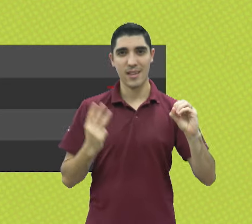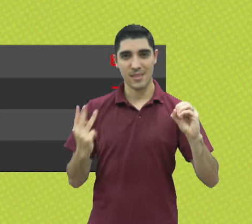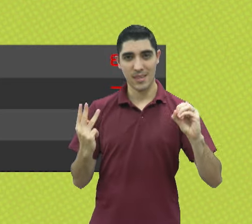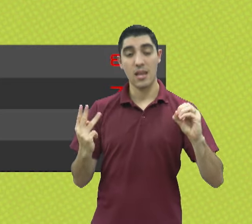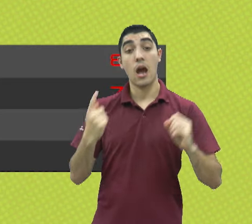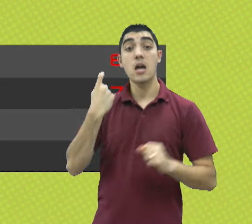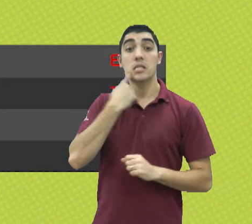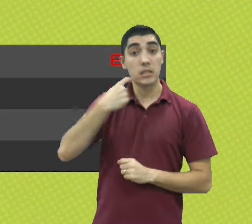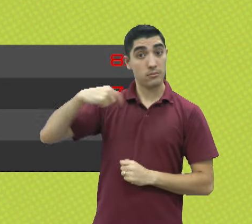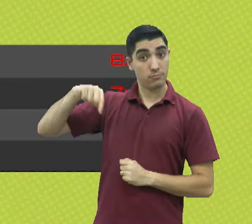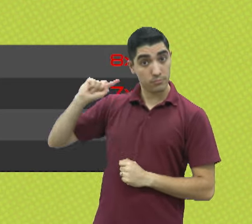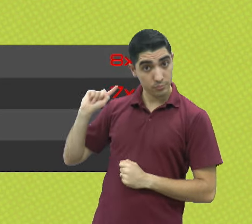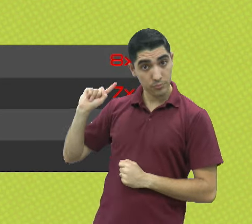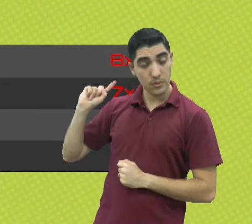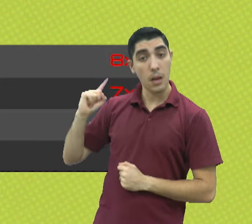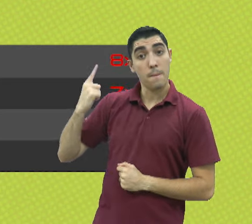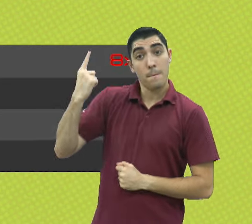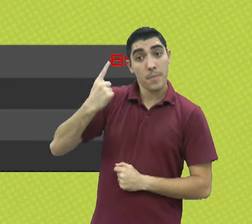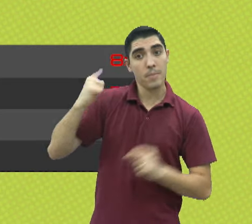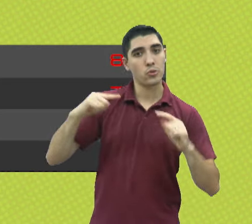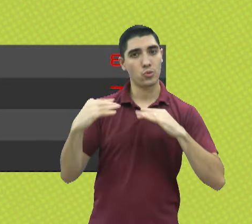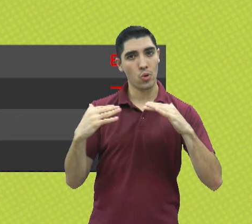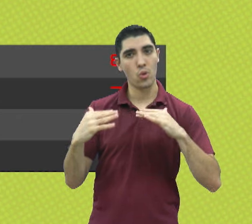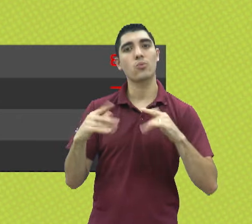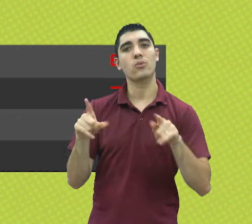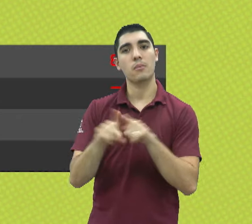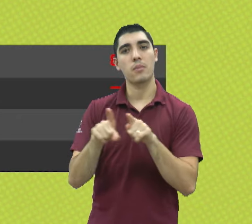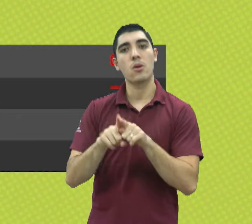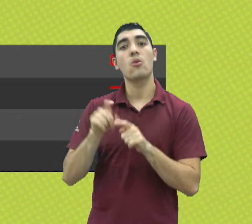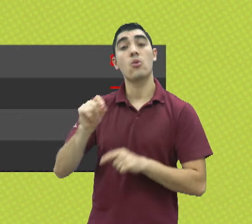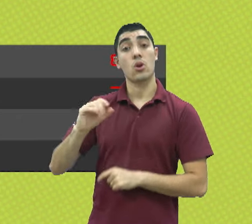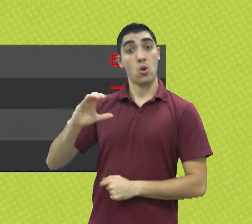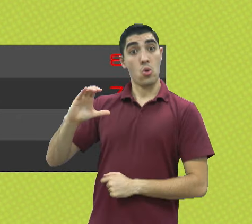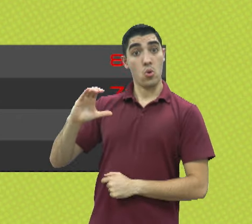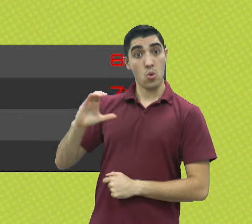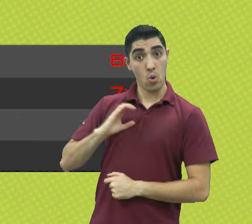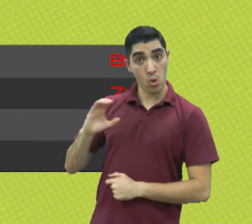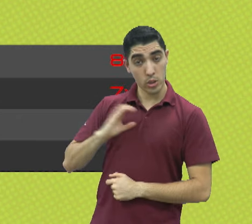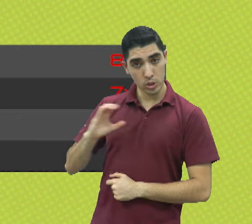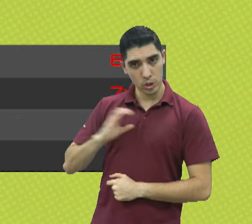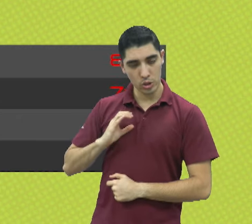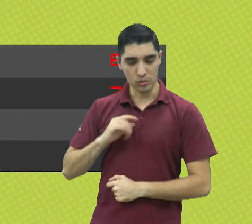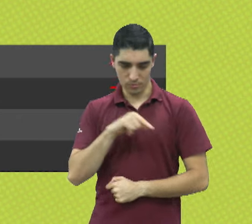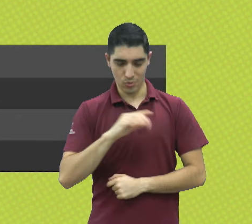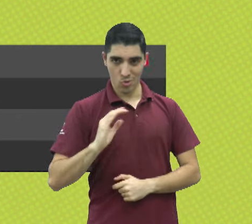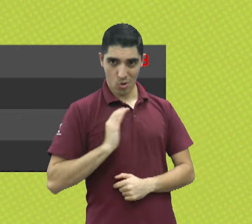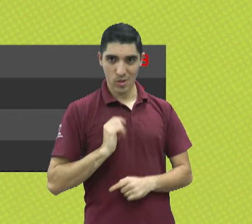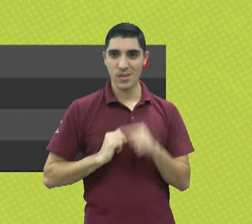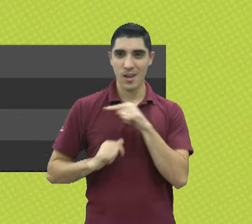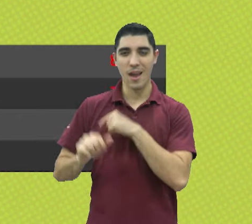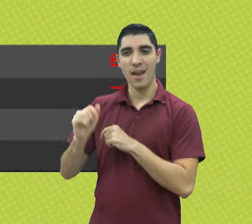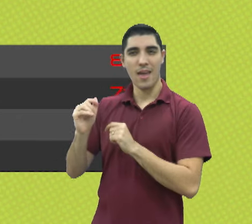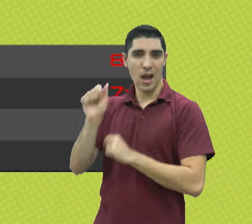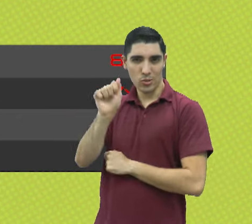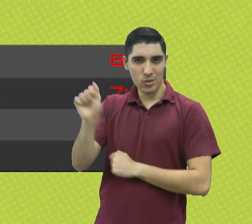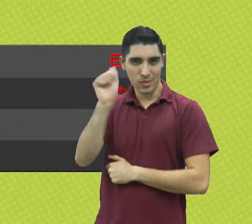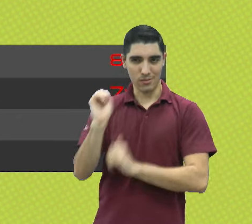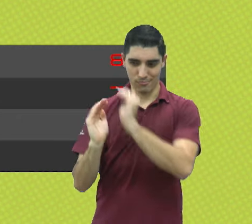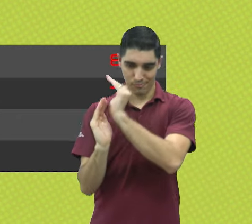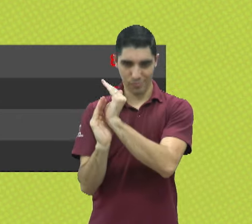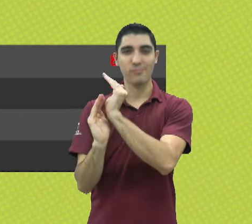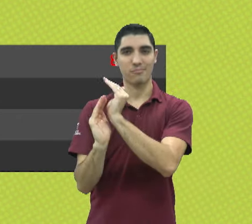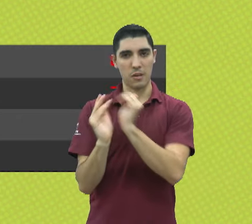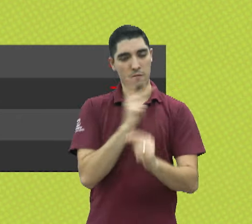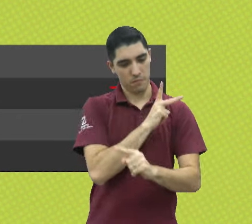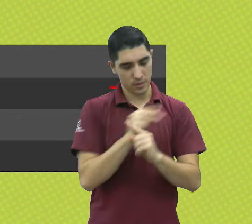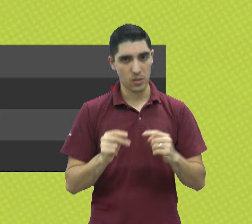sexta-feira o primeiro jogo da semifinal, o Corinthians batendo a ABB lá no ginásio da ABB por 4-2. Sexta-feira tivemos aí o primeiro já